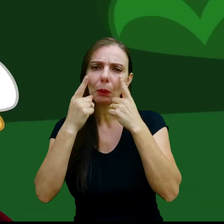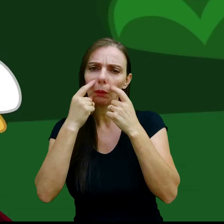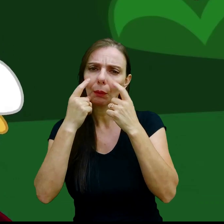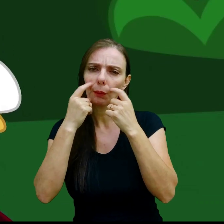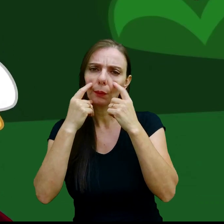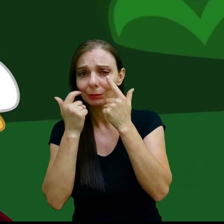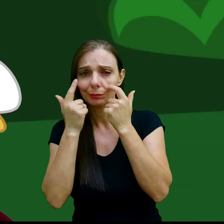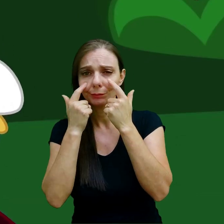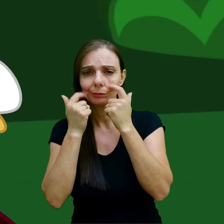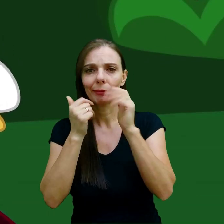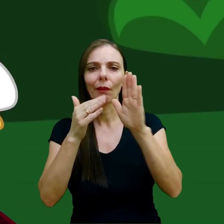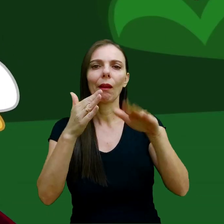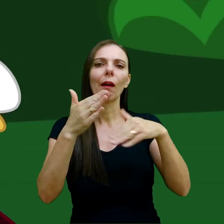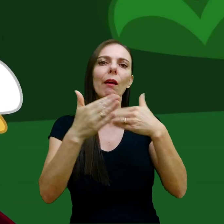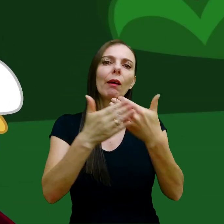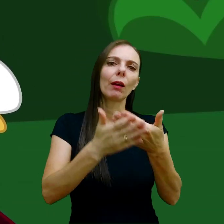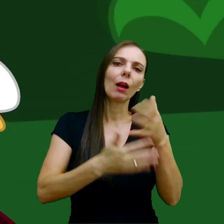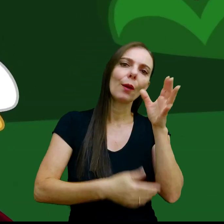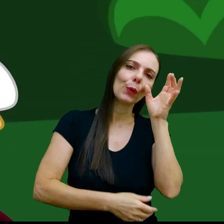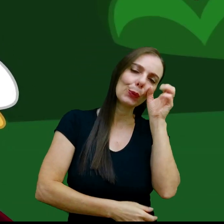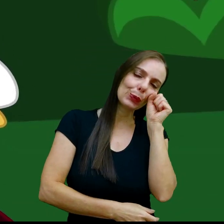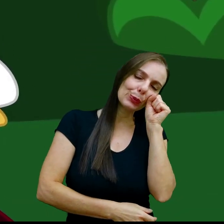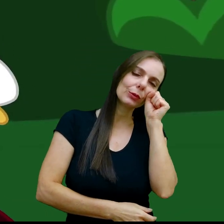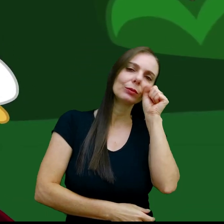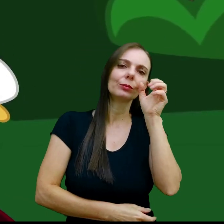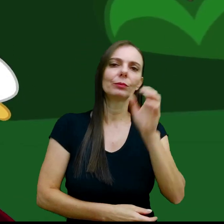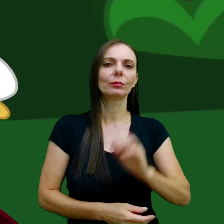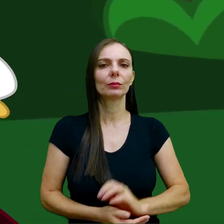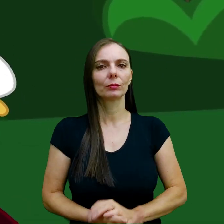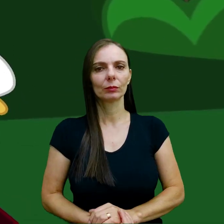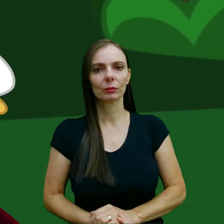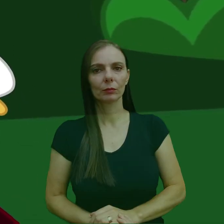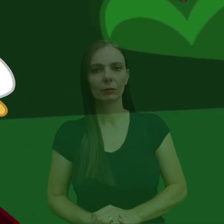e começou a chorar. Até adormecer.